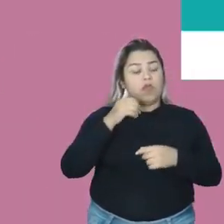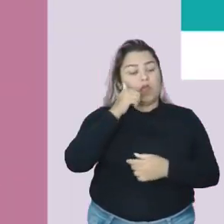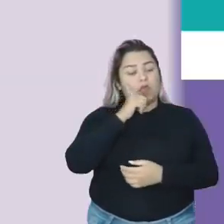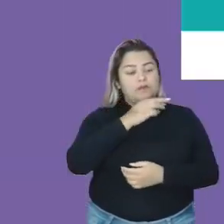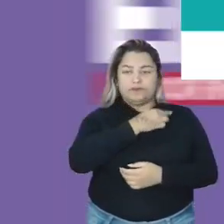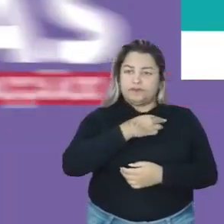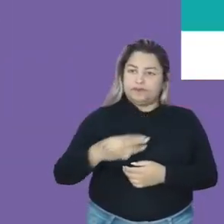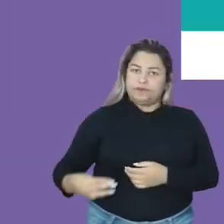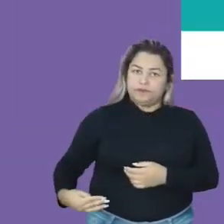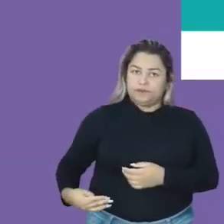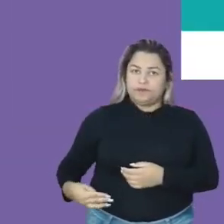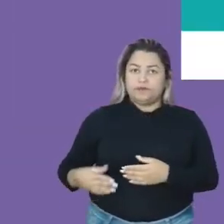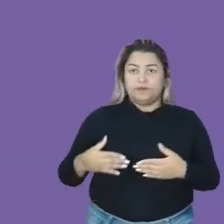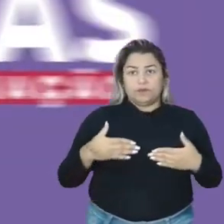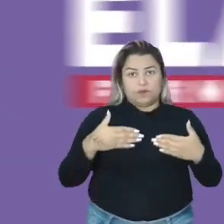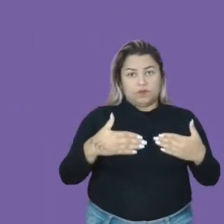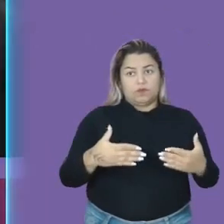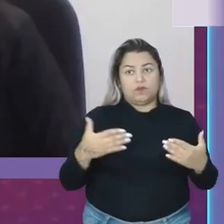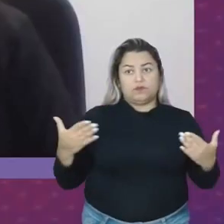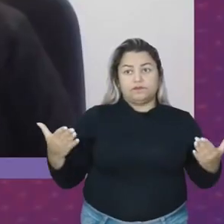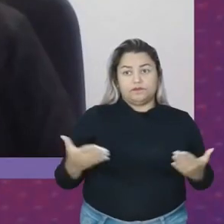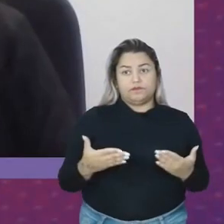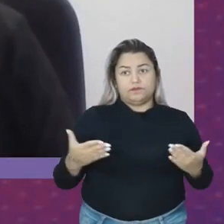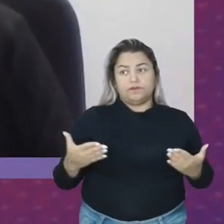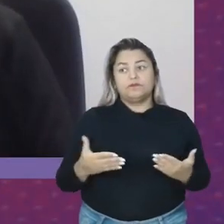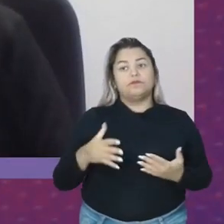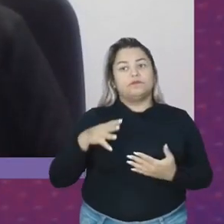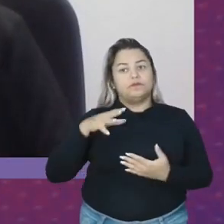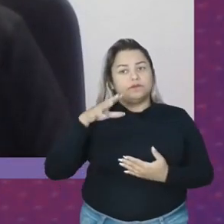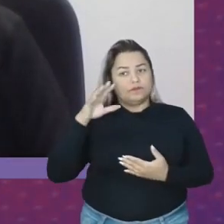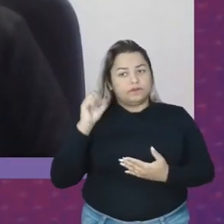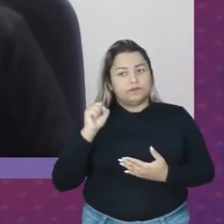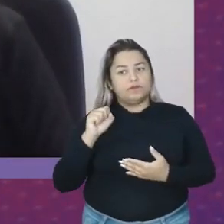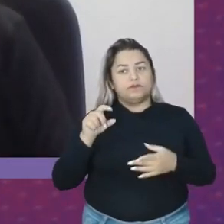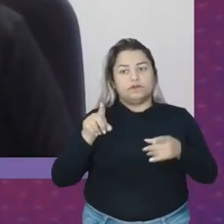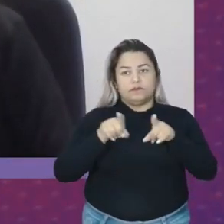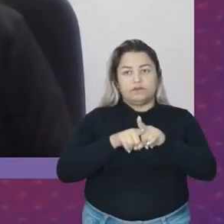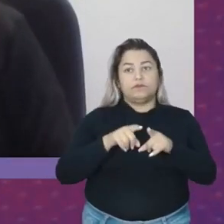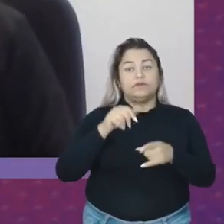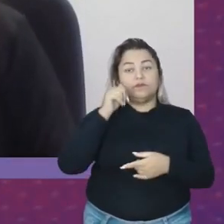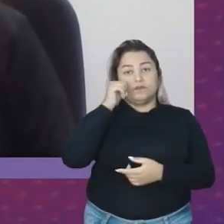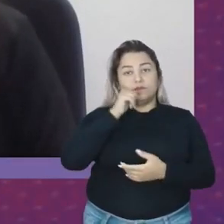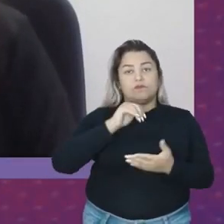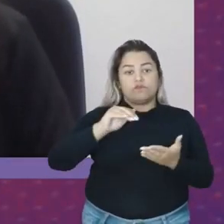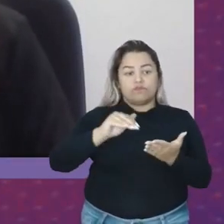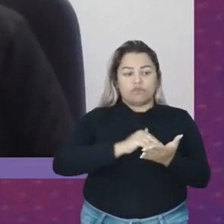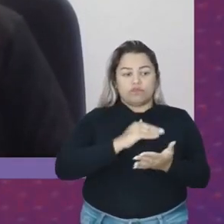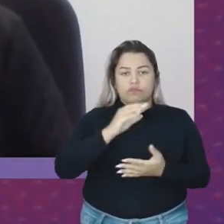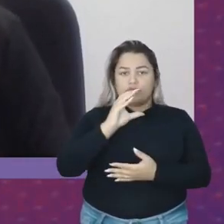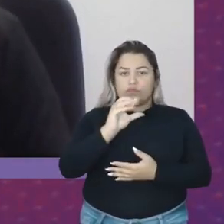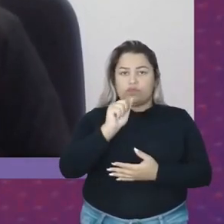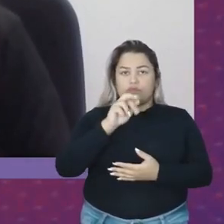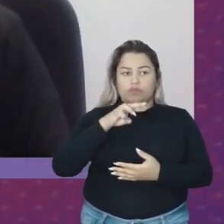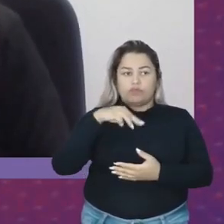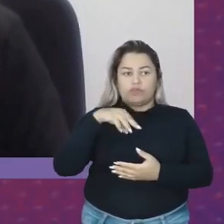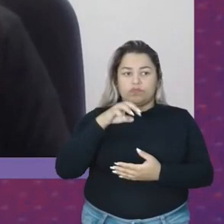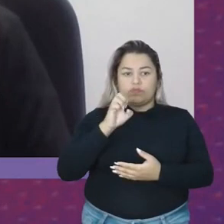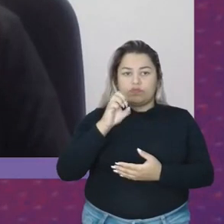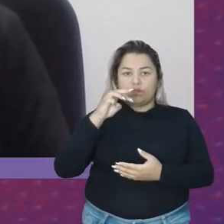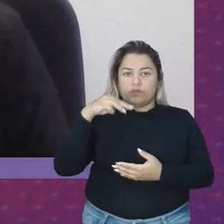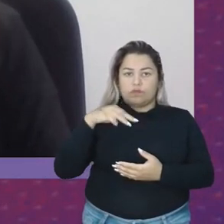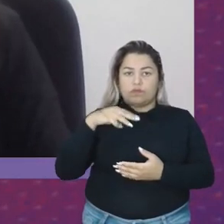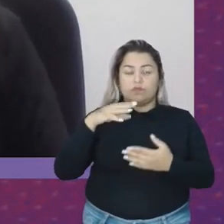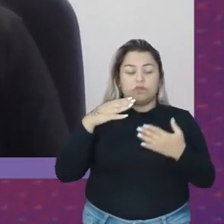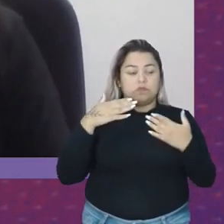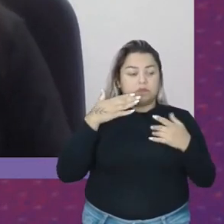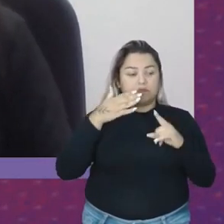Ministério. Vamos agora ouvir também um pouco aí da secretária Carmen, né, tua